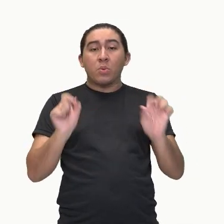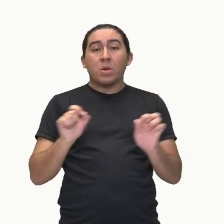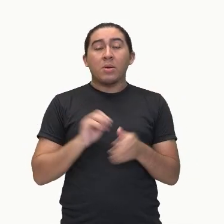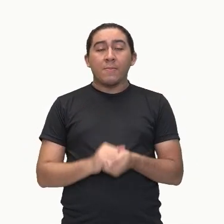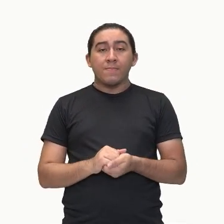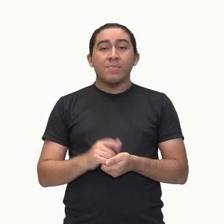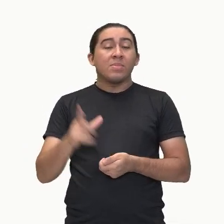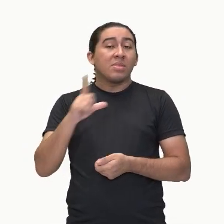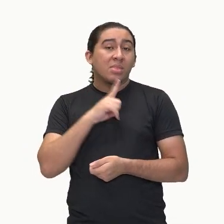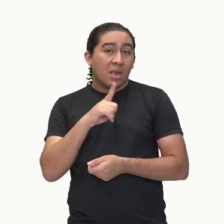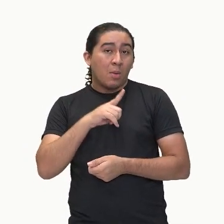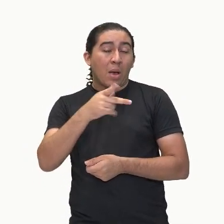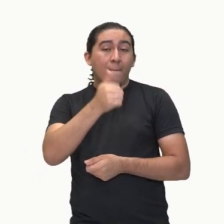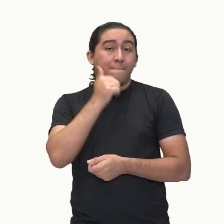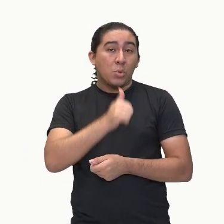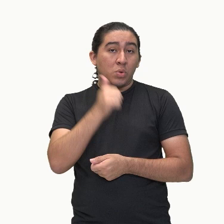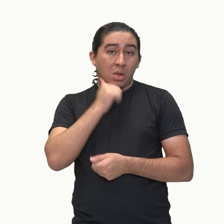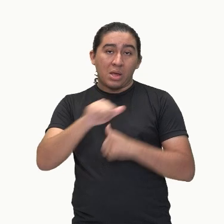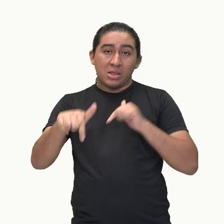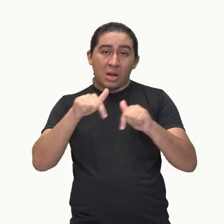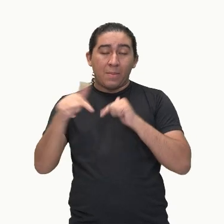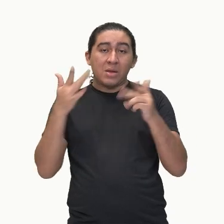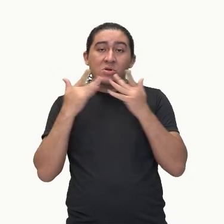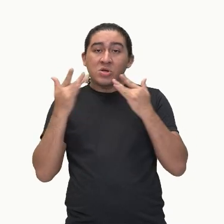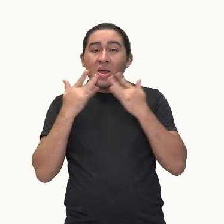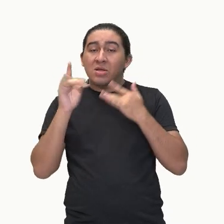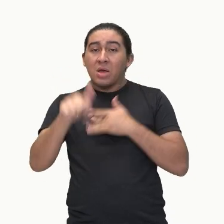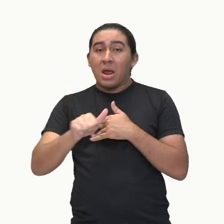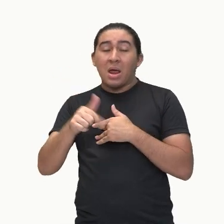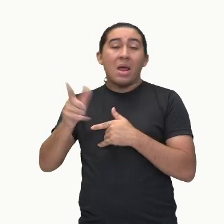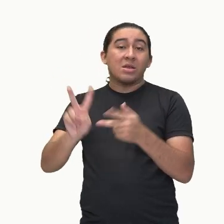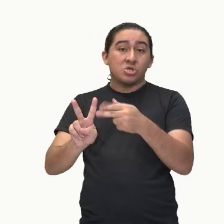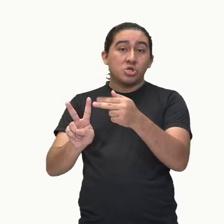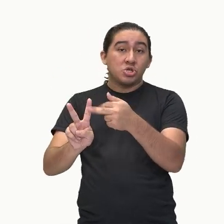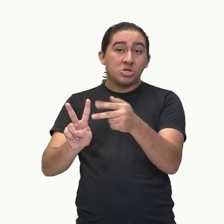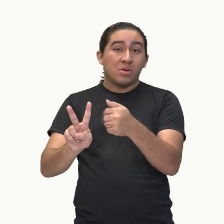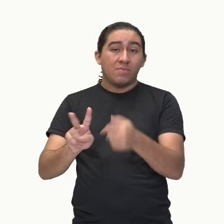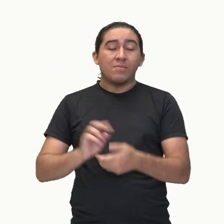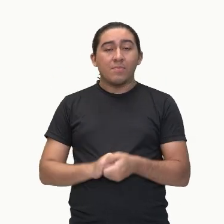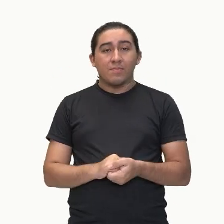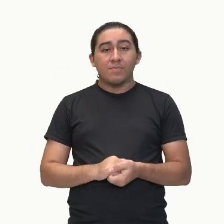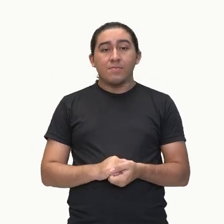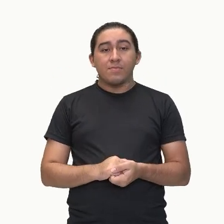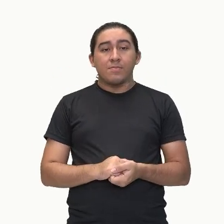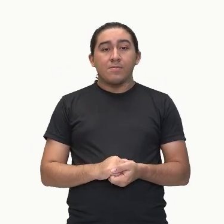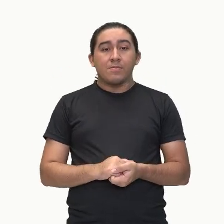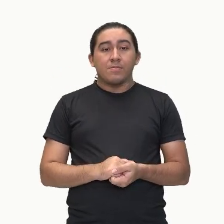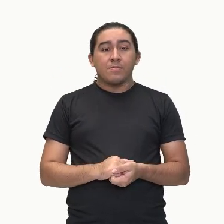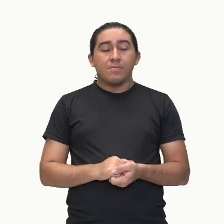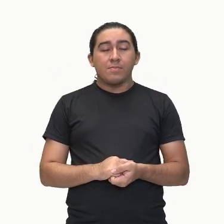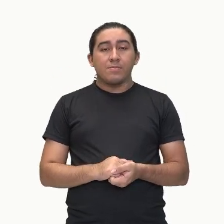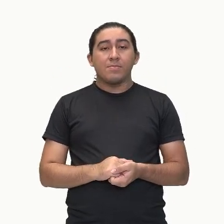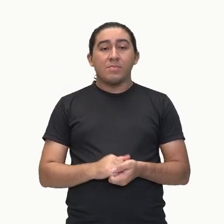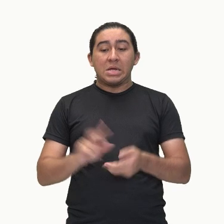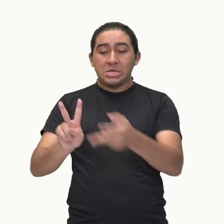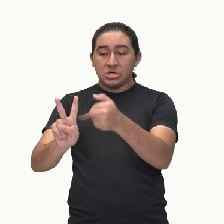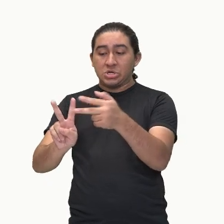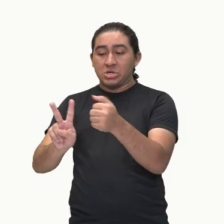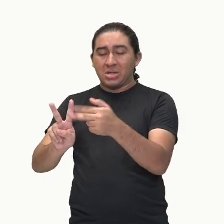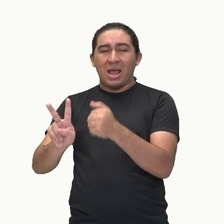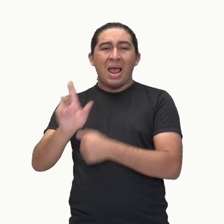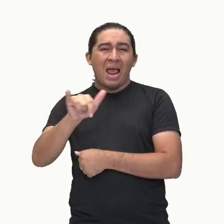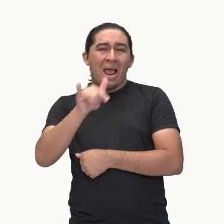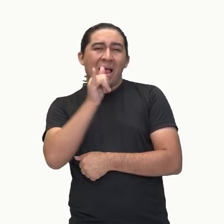atriz indígena. Então, é desmistificar que quando falamos de indígena, ele vai estar dentro daquele estereótipo,